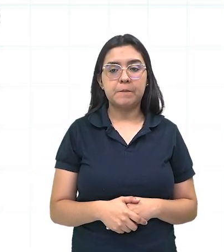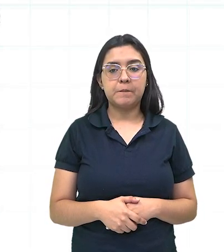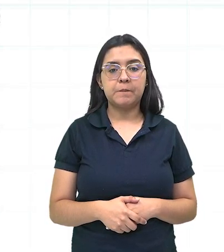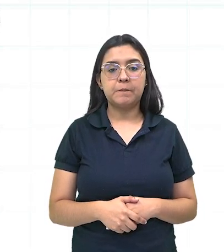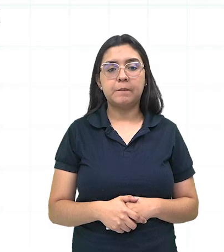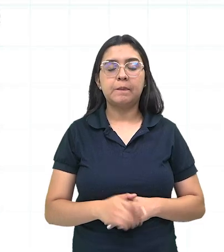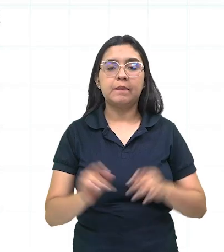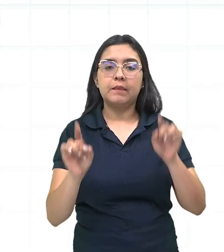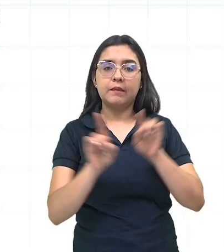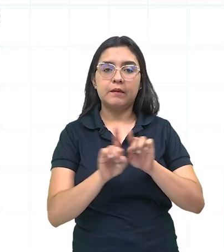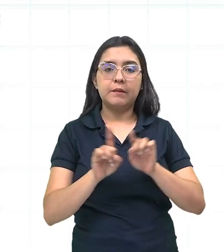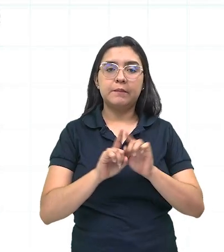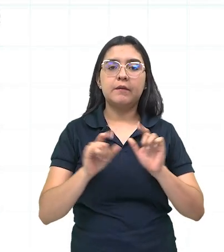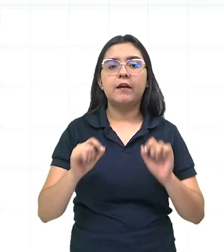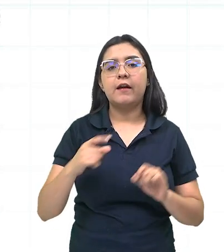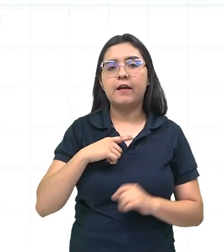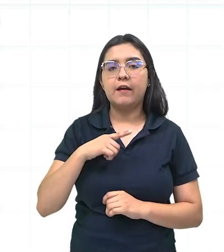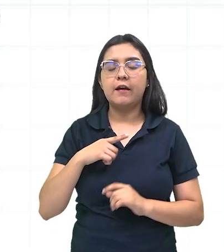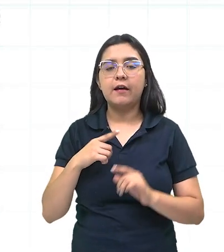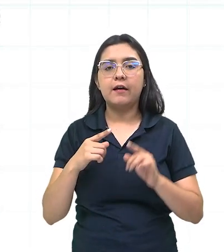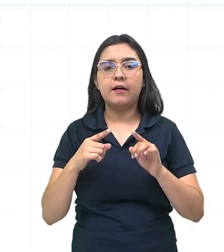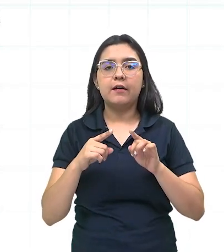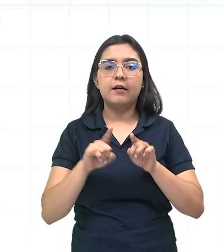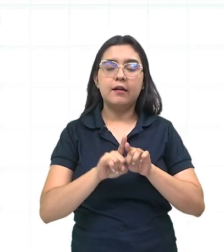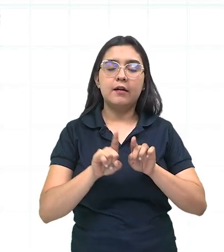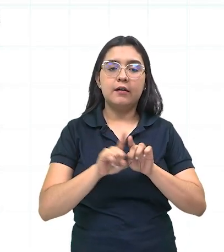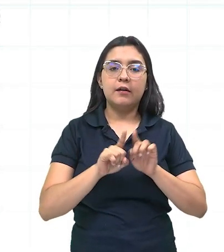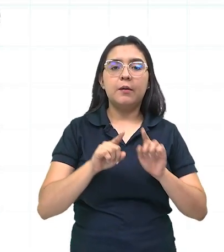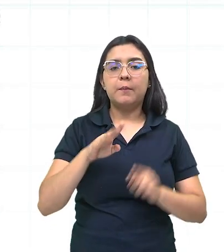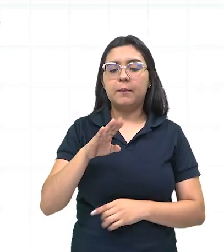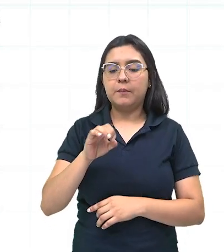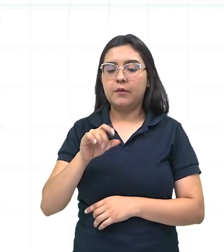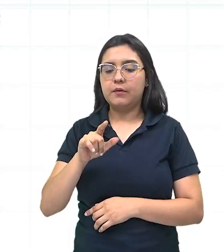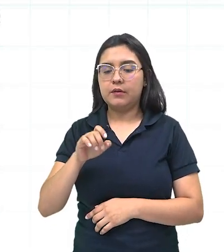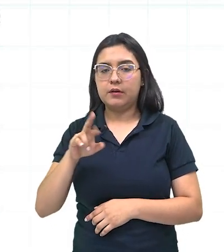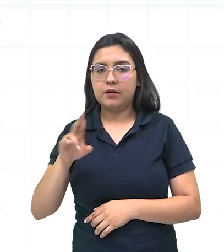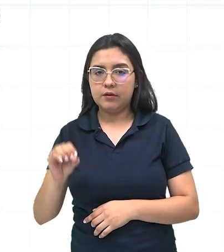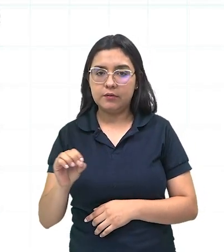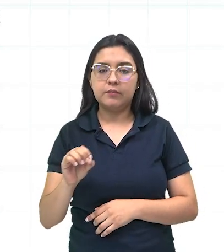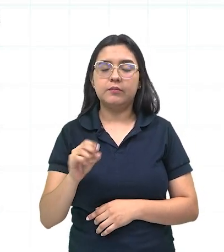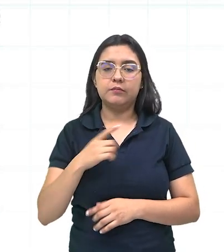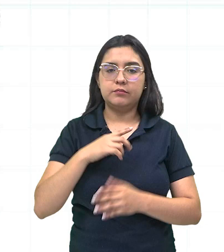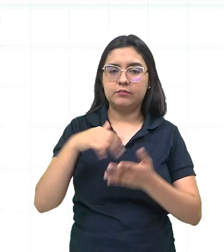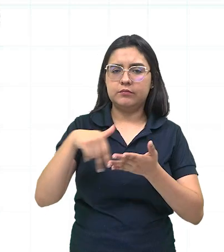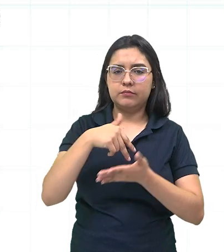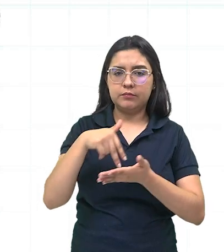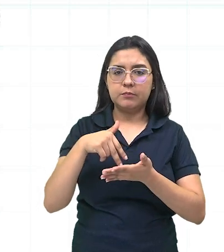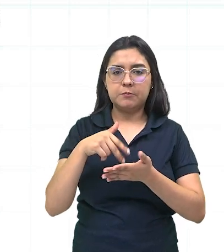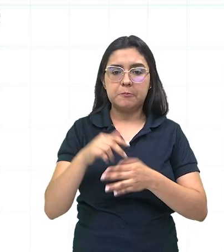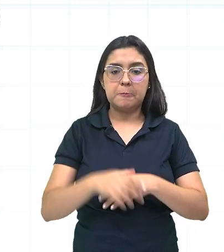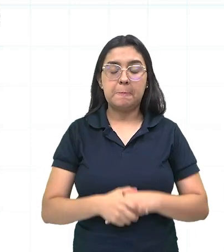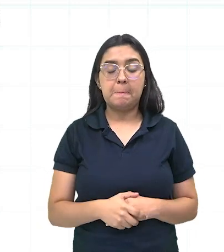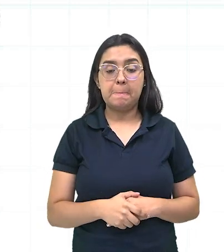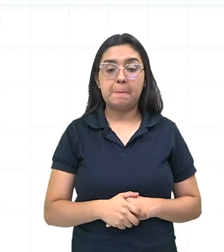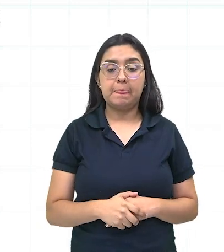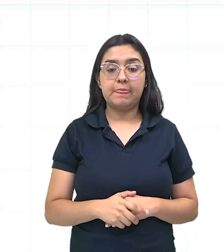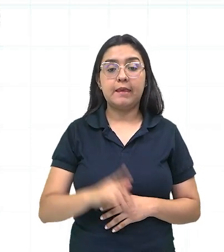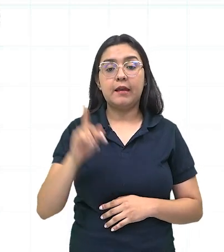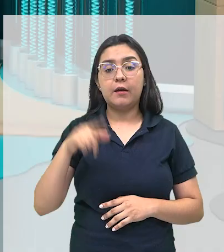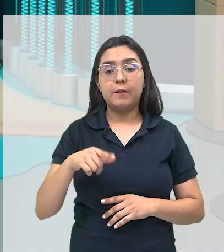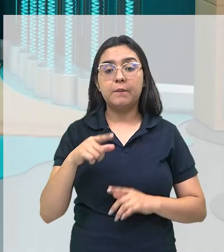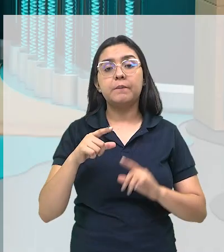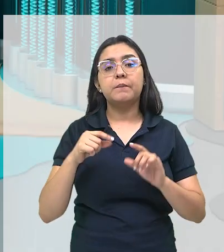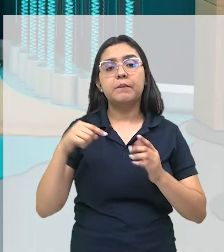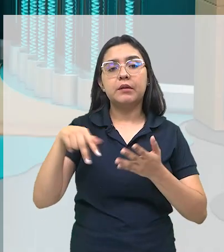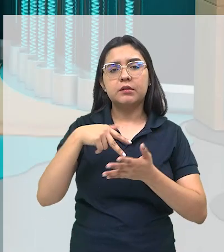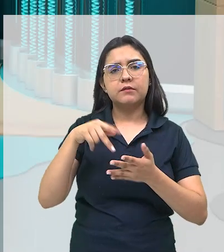a valsa, o bolero, eles compõem esse tipo de modalidade, né? Então, o bolero é uma dança